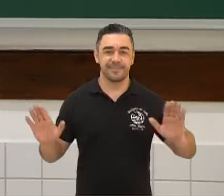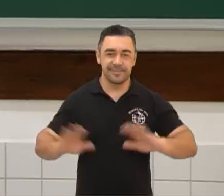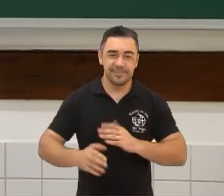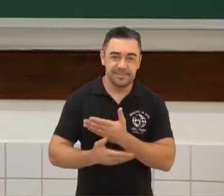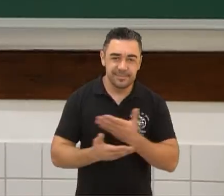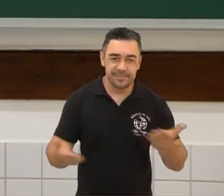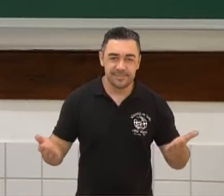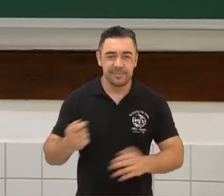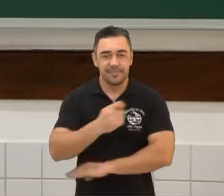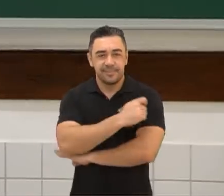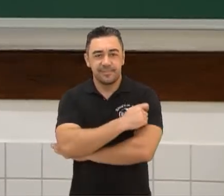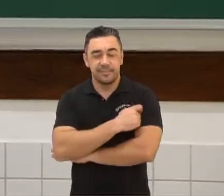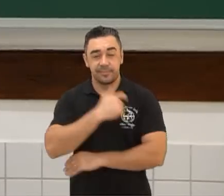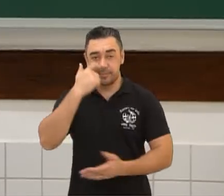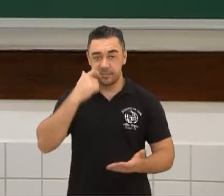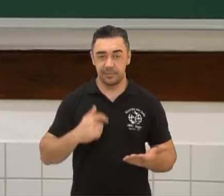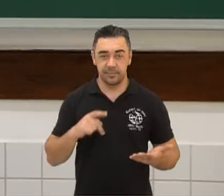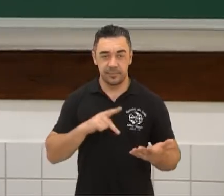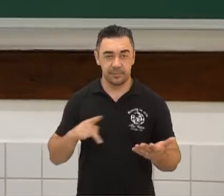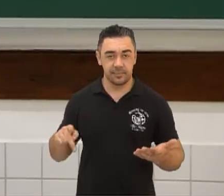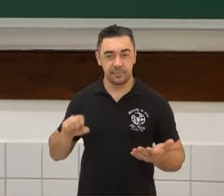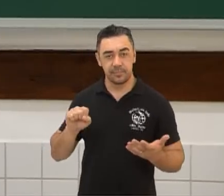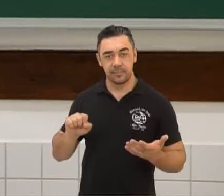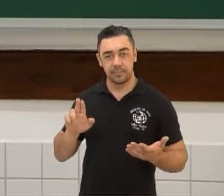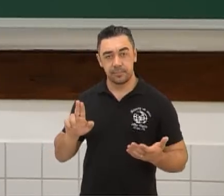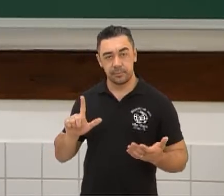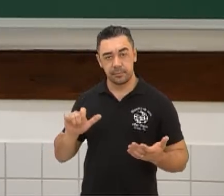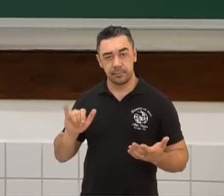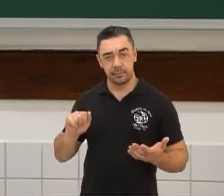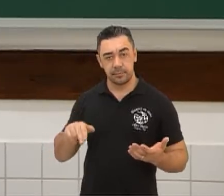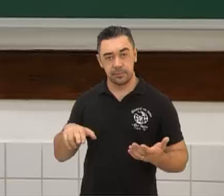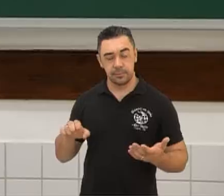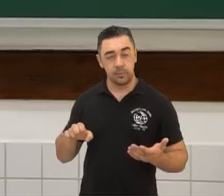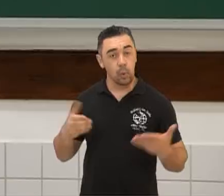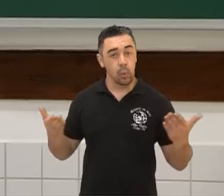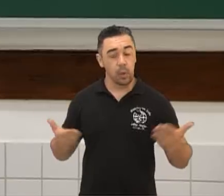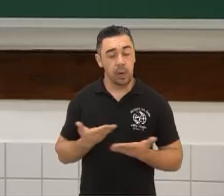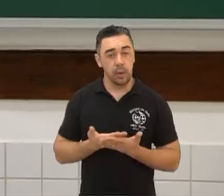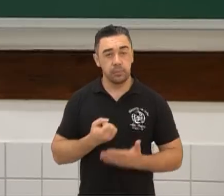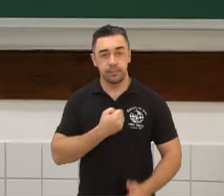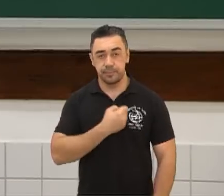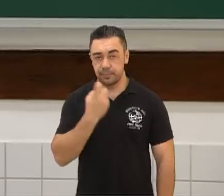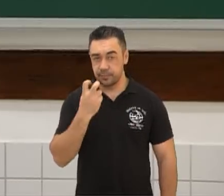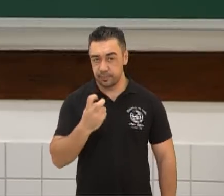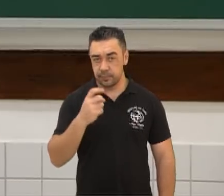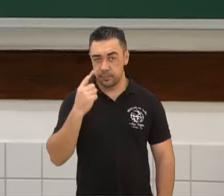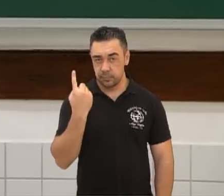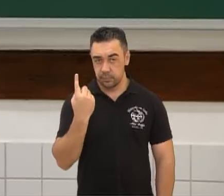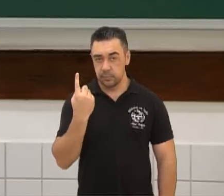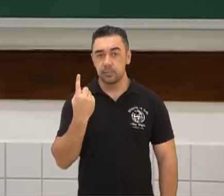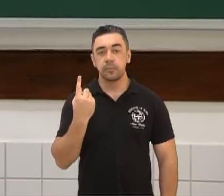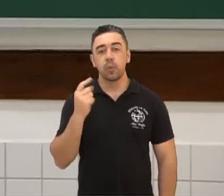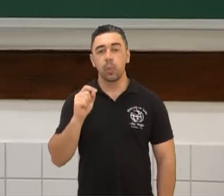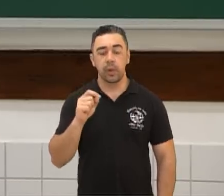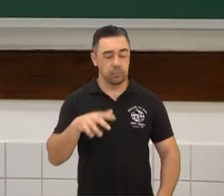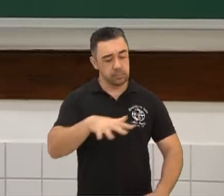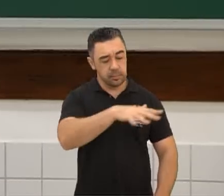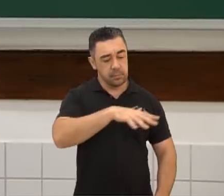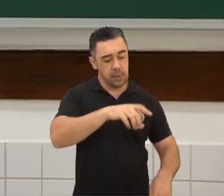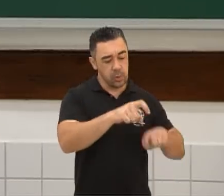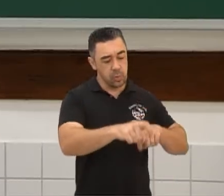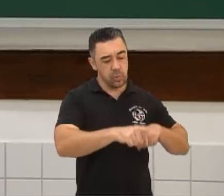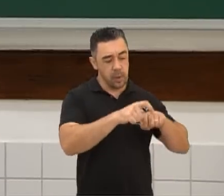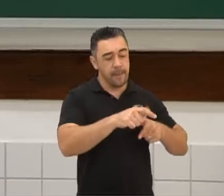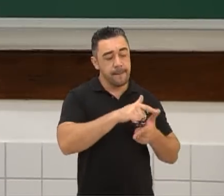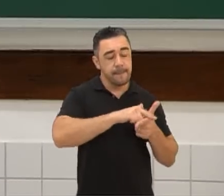Olá, estudantes! Eu sou a professora Suliane e a aula de hoje é a aula de número 51, o espaço rural e seus problemas